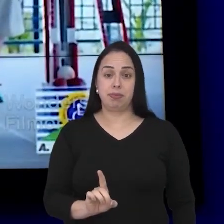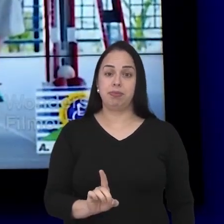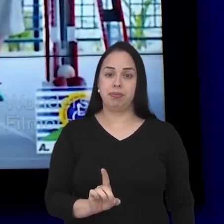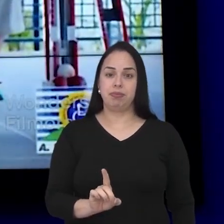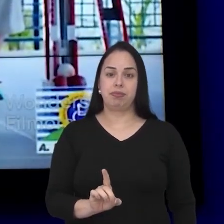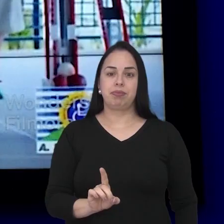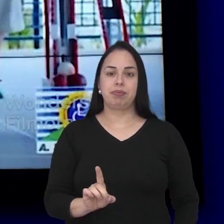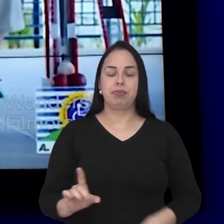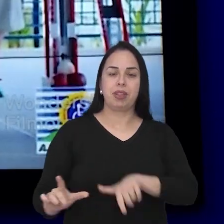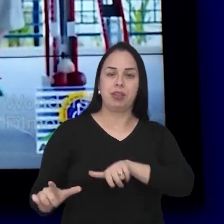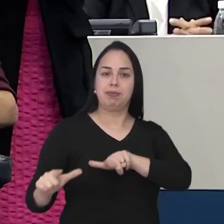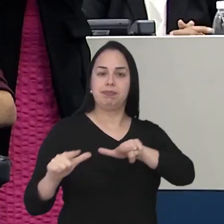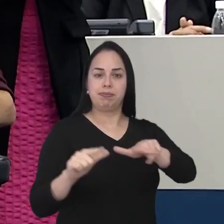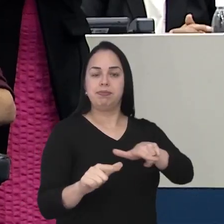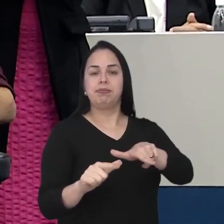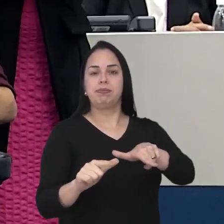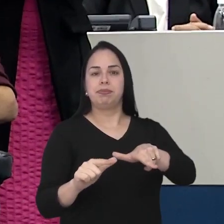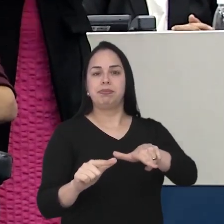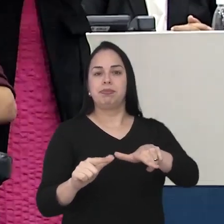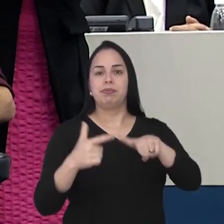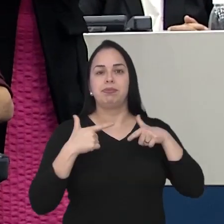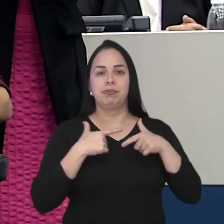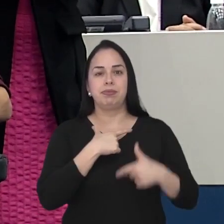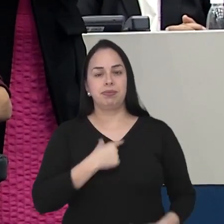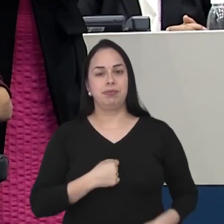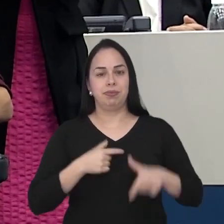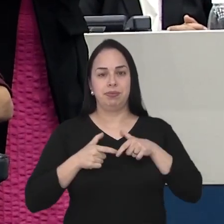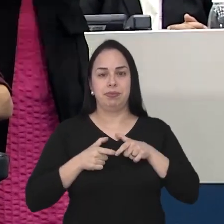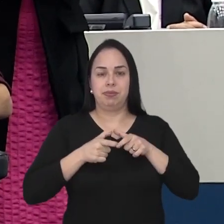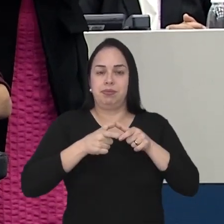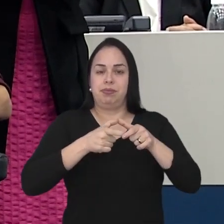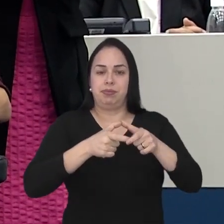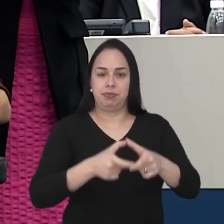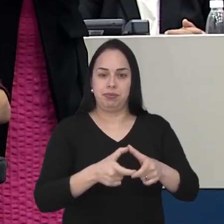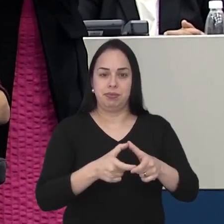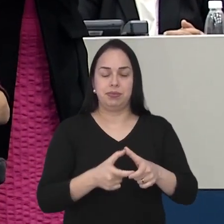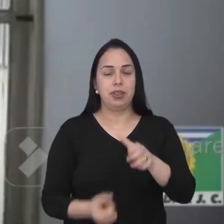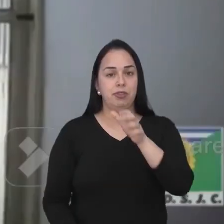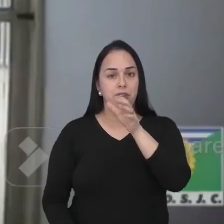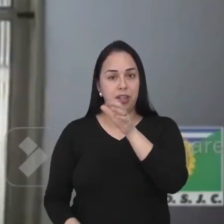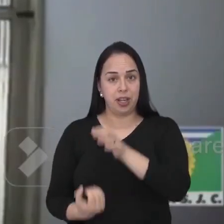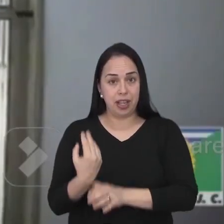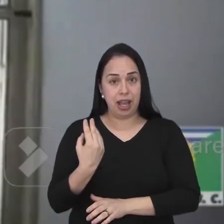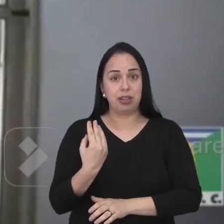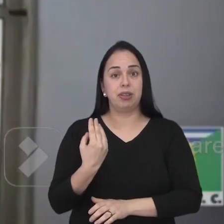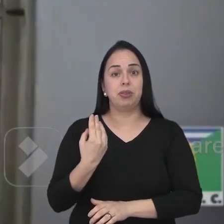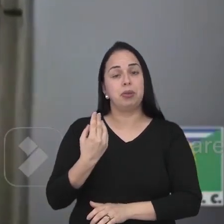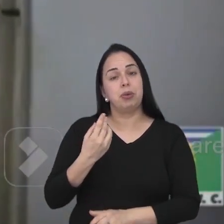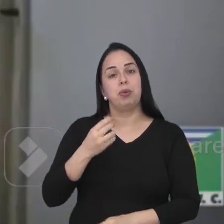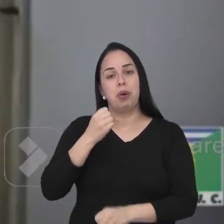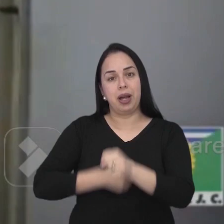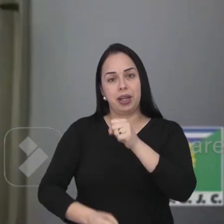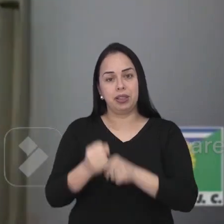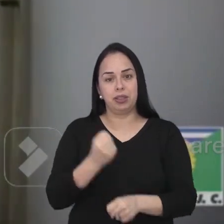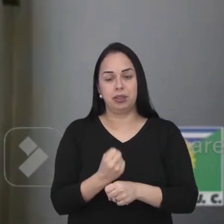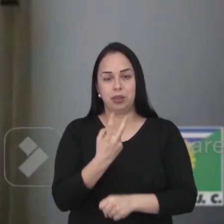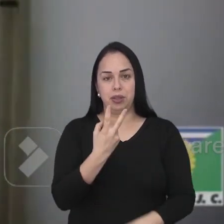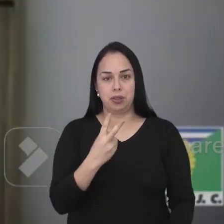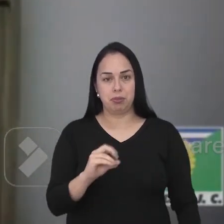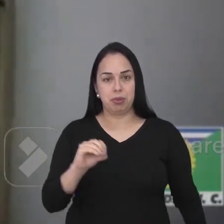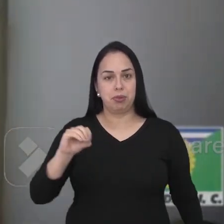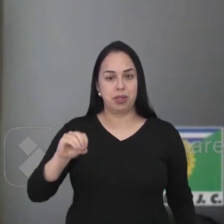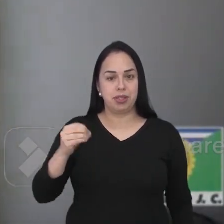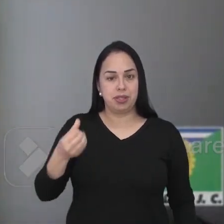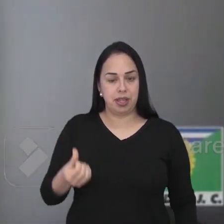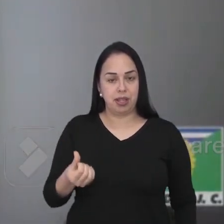de Deficiência recebeu da Câmara Municipal a Medalha Mérito Legislativo. Fundada em março de 2006,